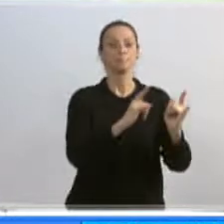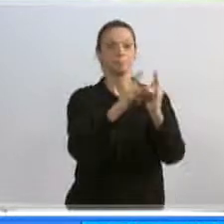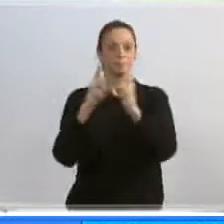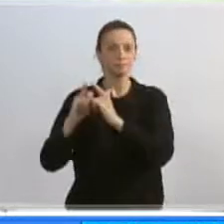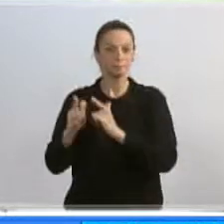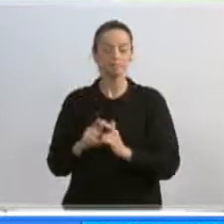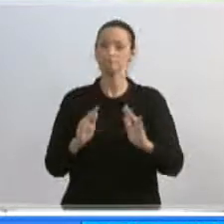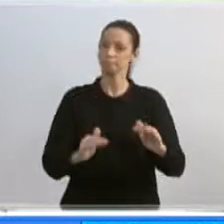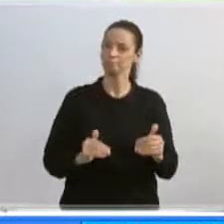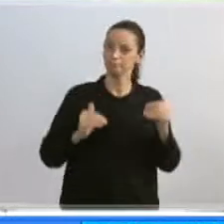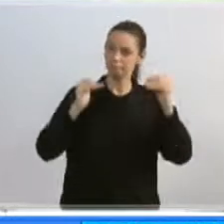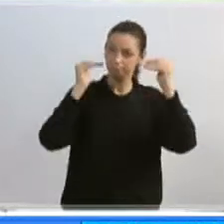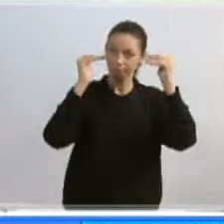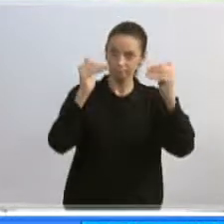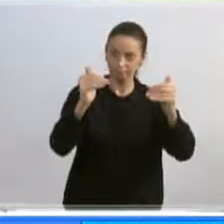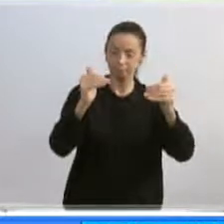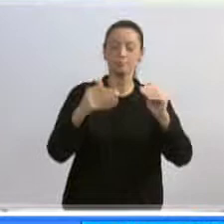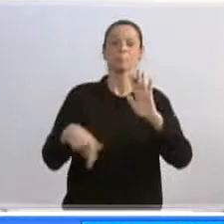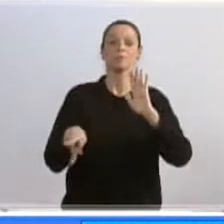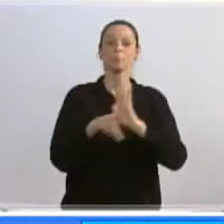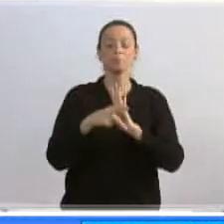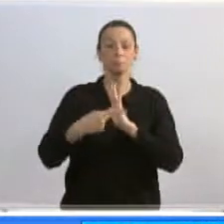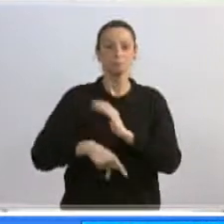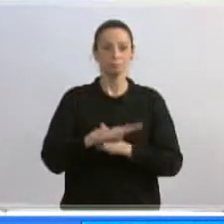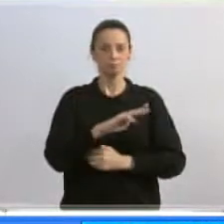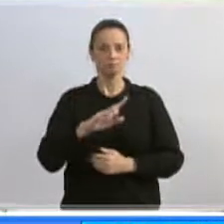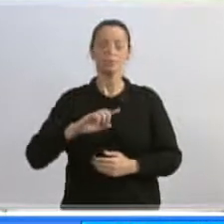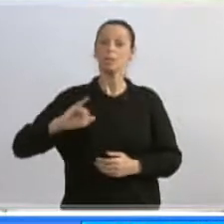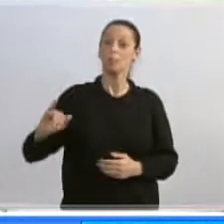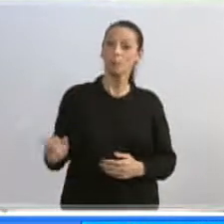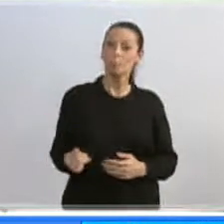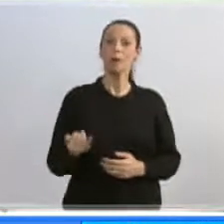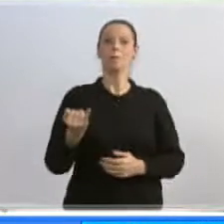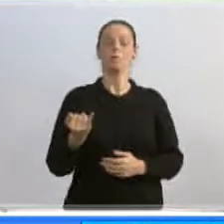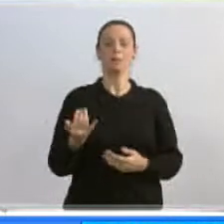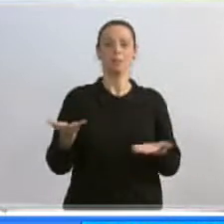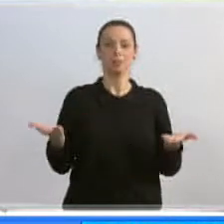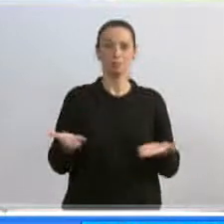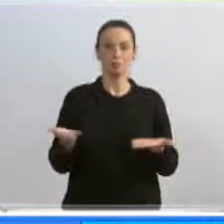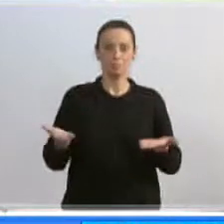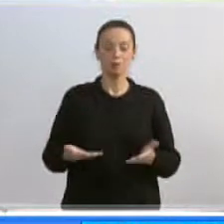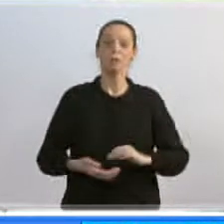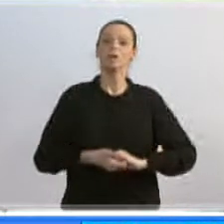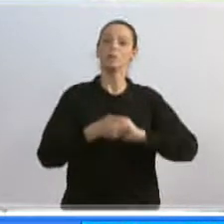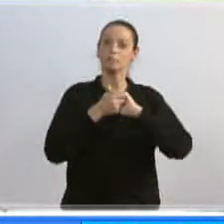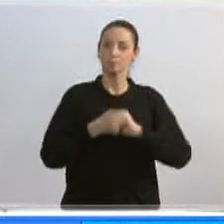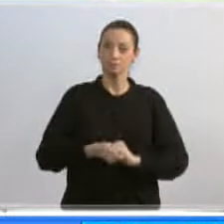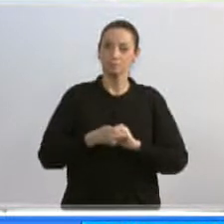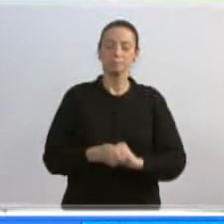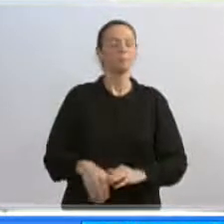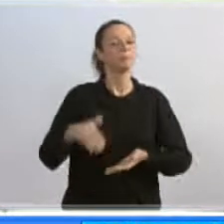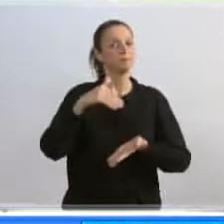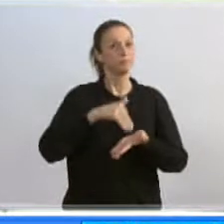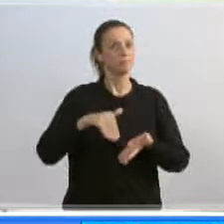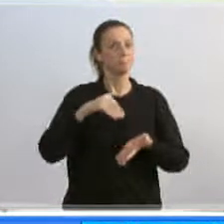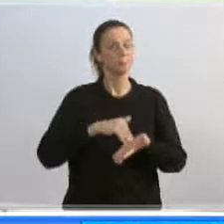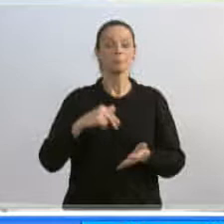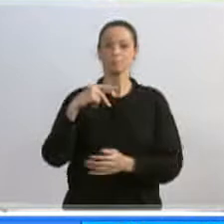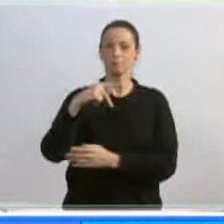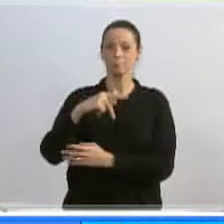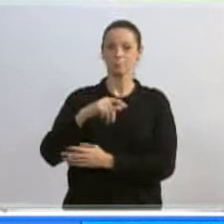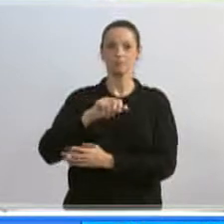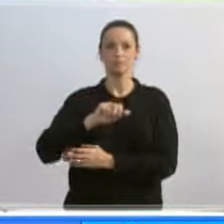e intendência de blumenau eu aproveito então para complementar o secretário paulo costa